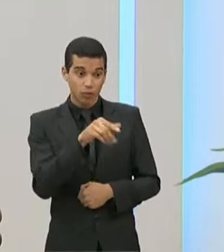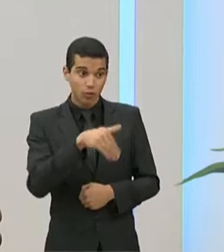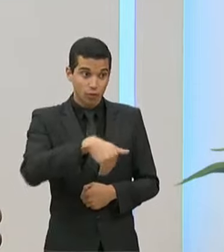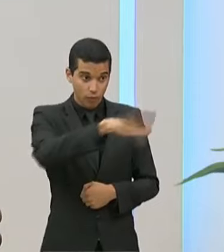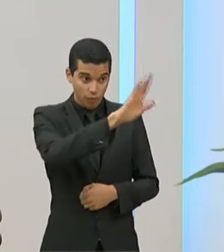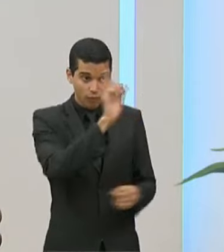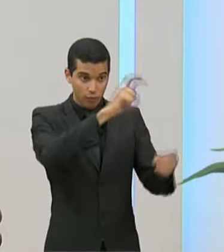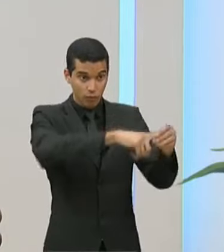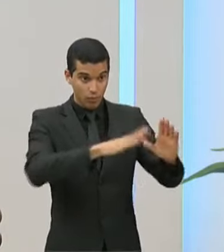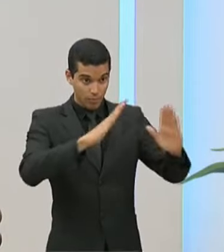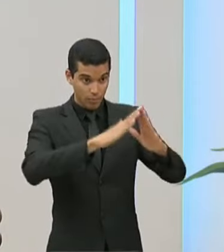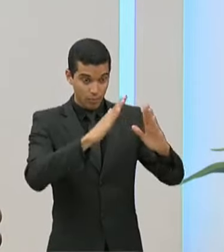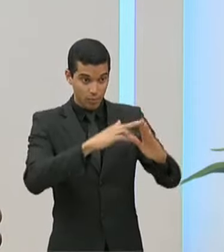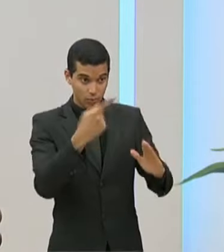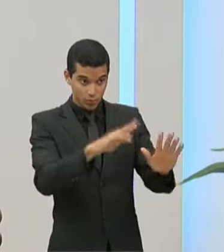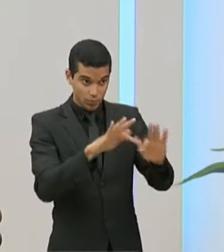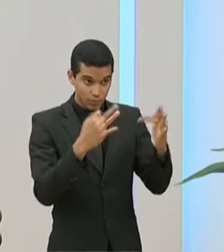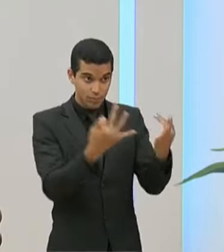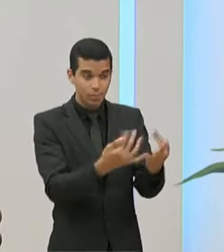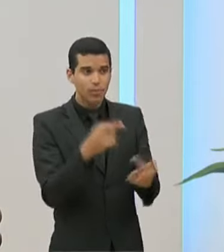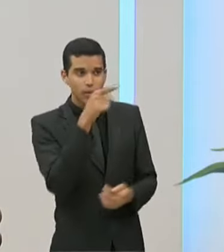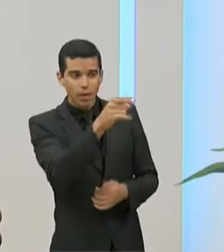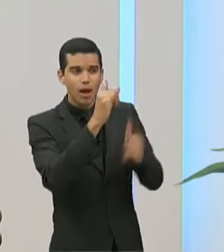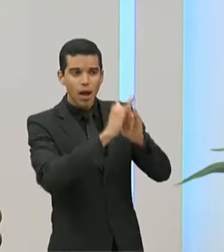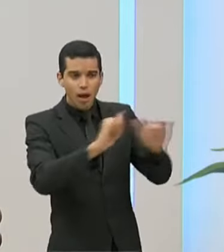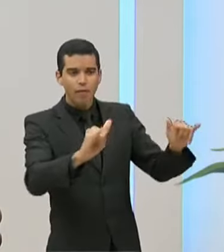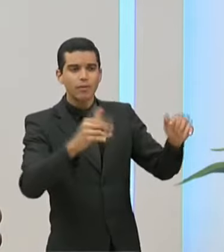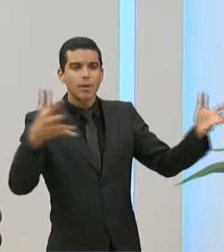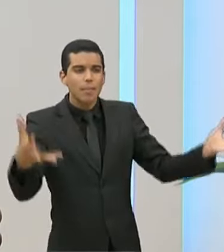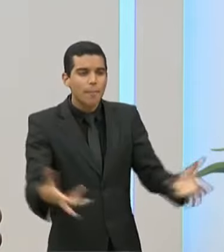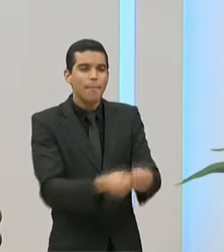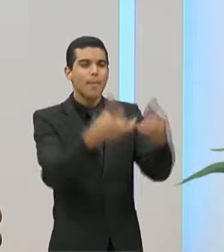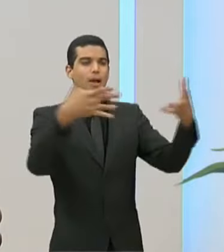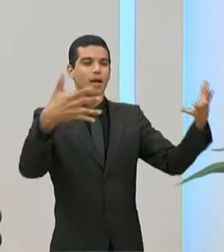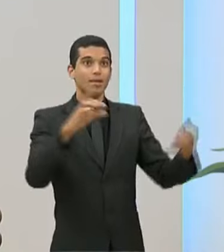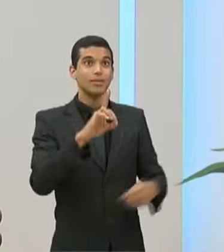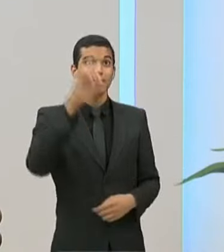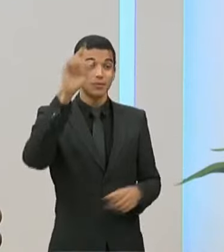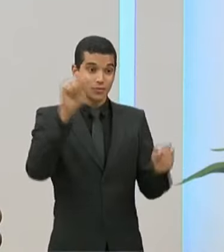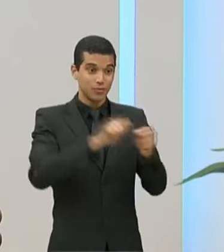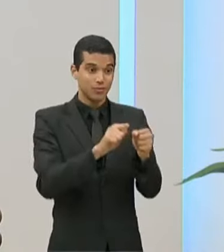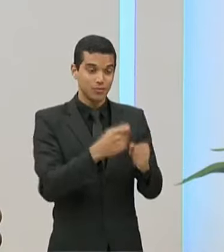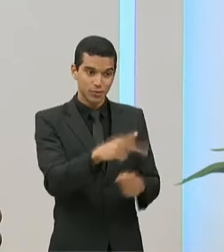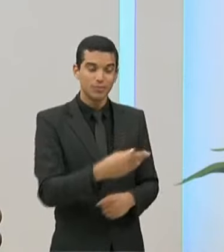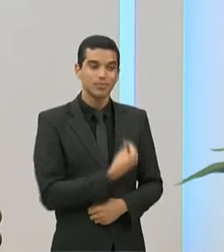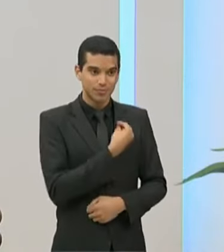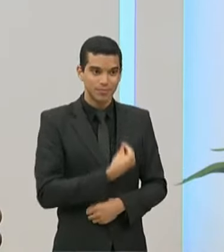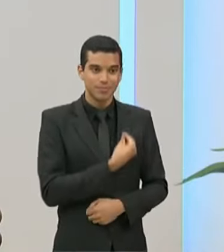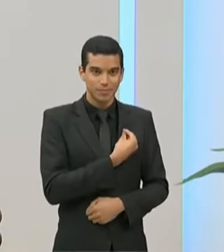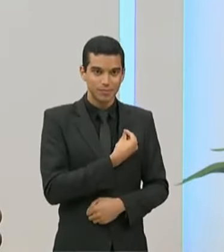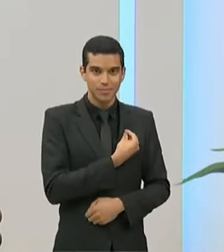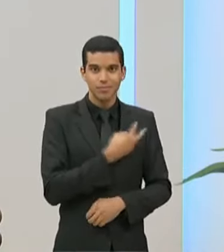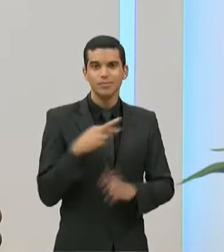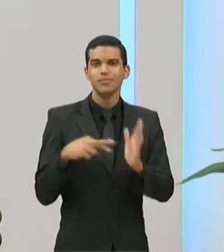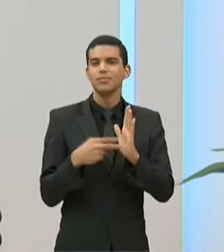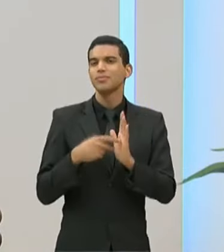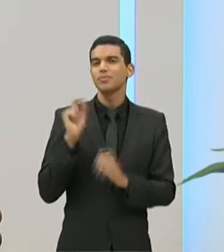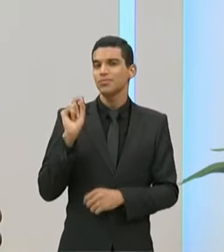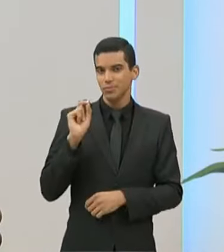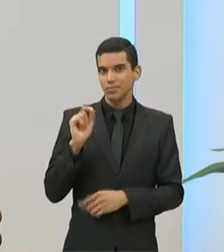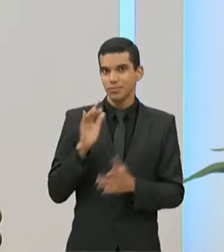quão grandes coisas o Senhor fez na sua vida. Ou seja,